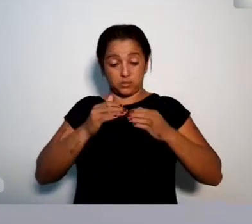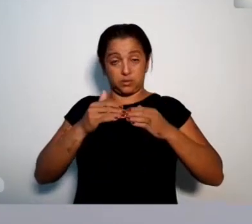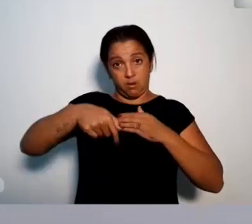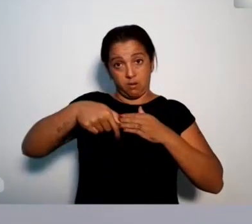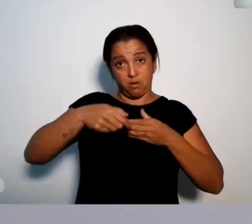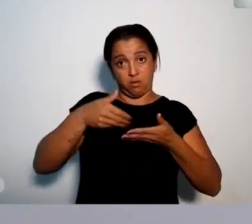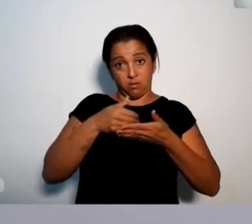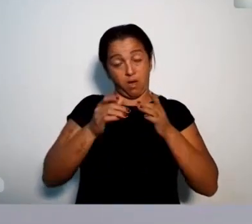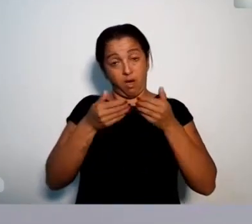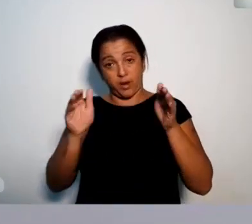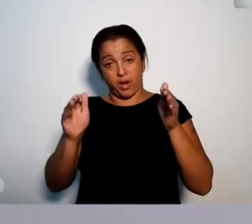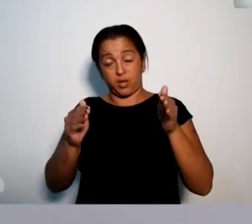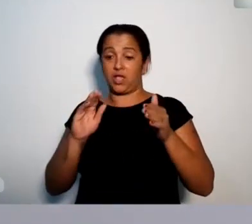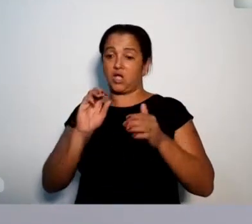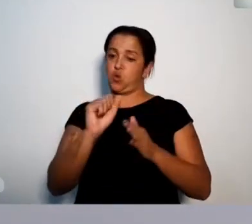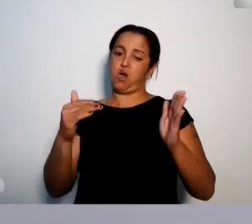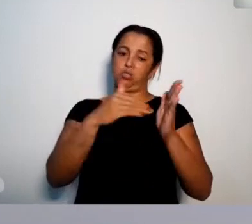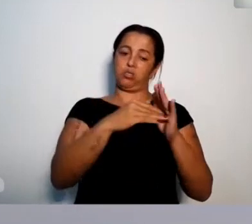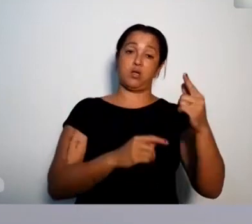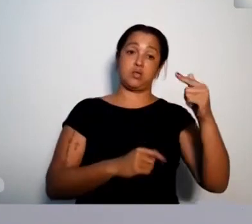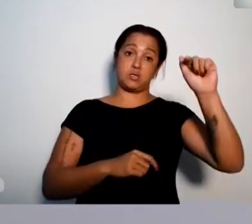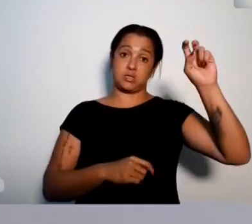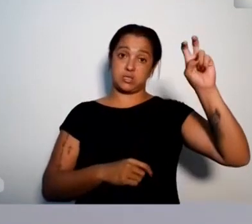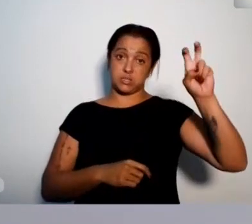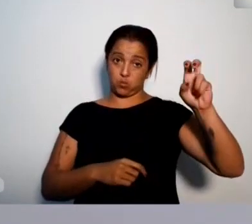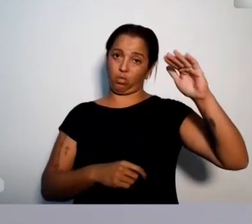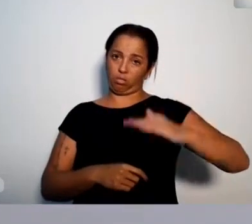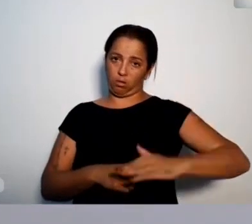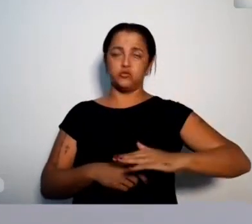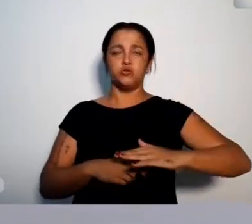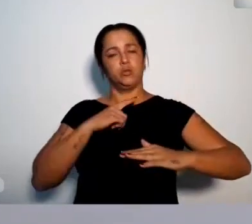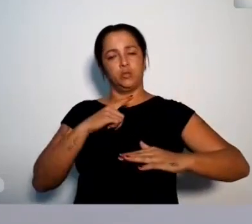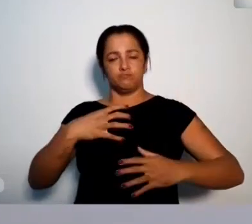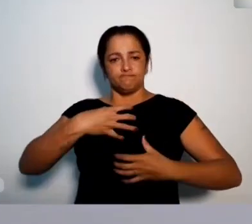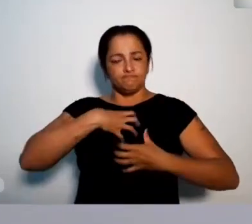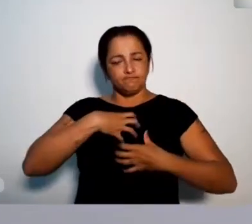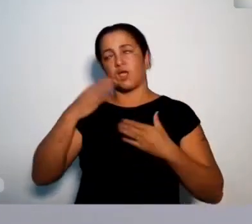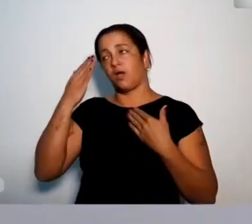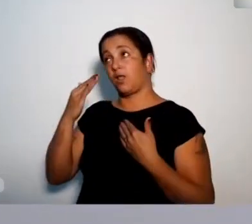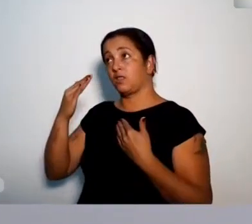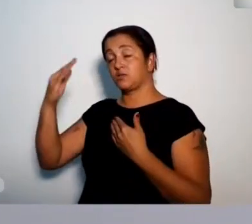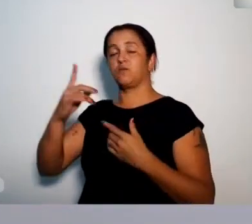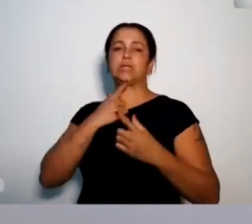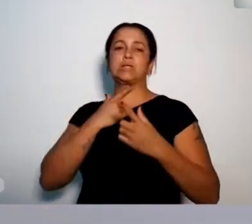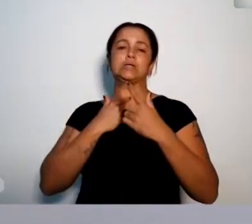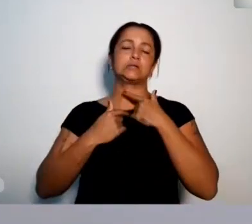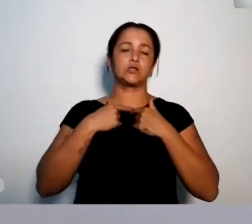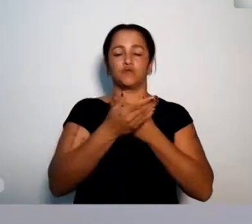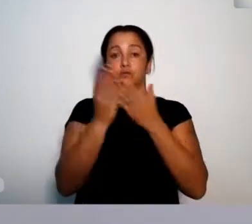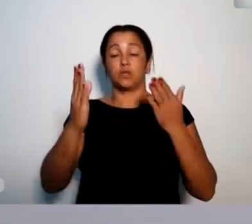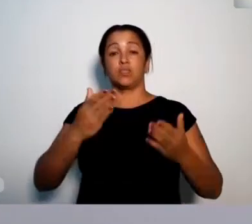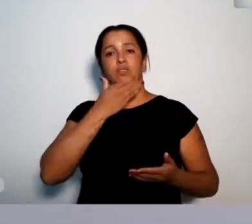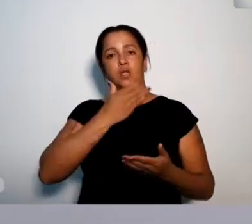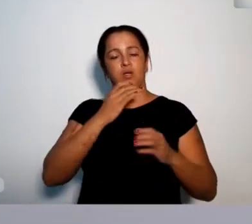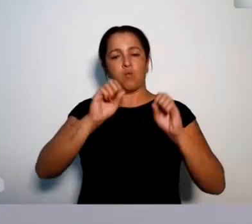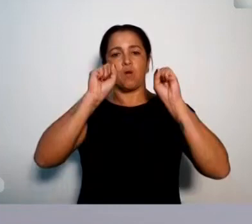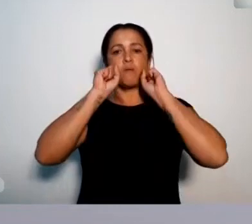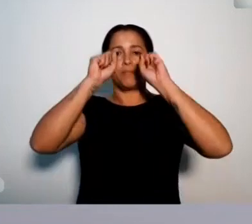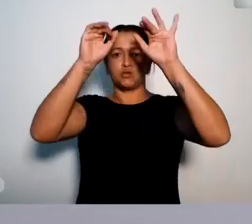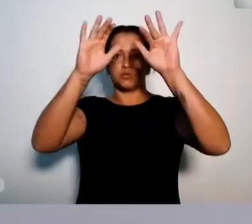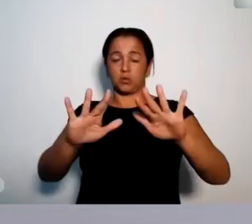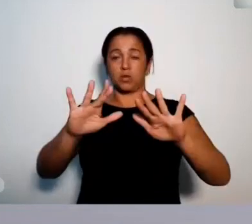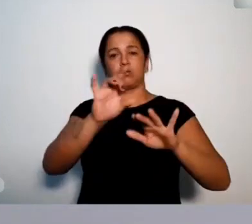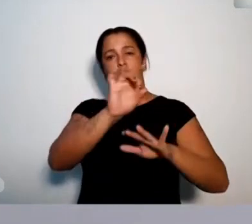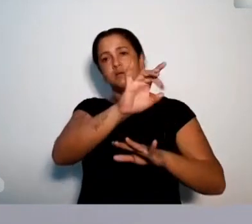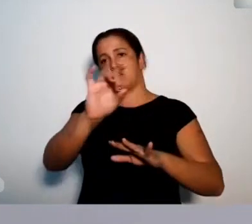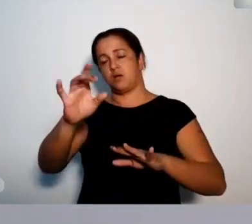às 17 horas. Com o sentimento de gratidão, desejo que o Natal seja abençoado em cada lar botucatuense, e